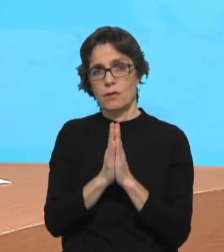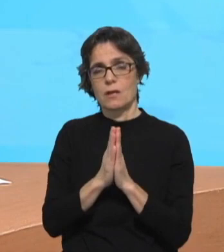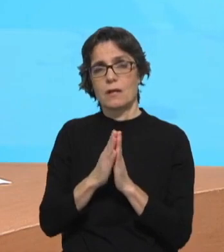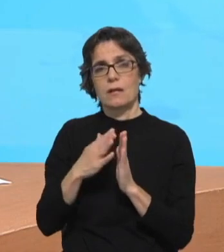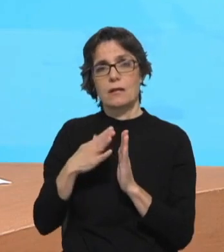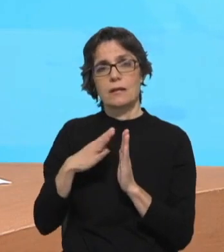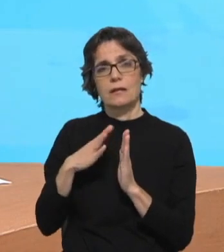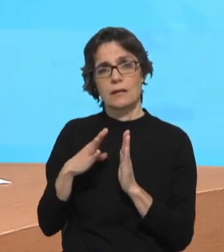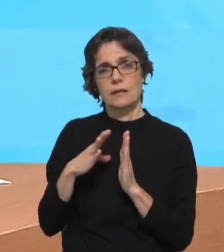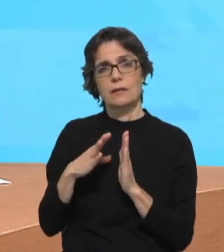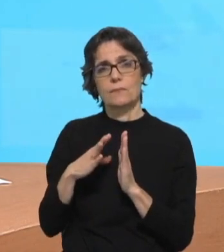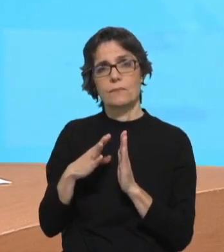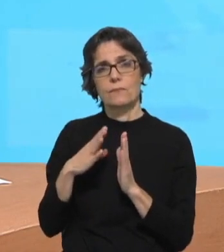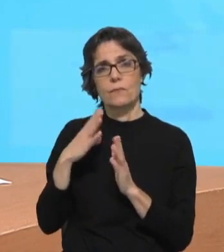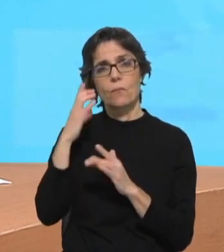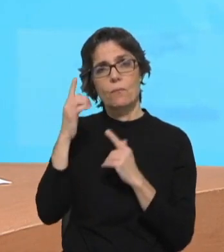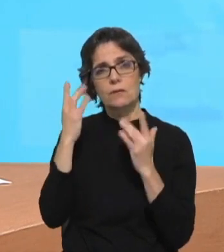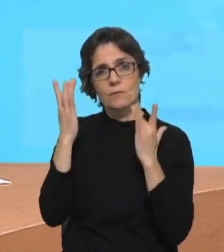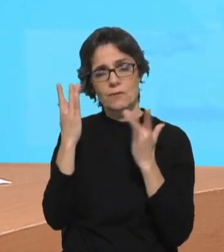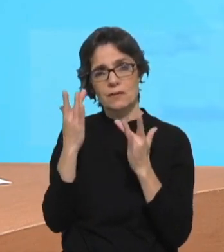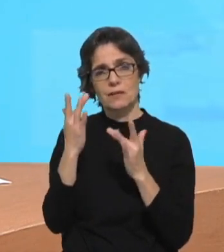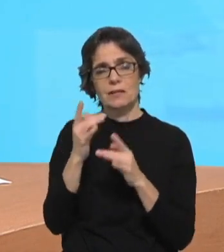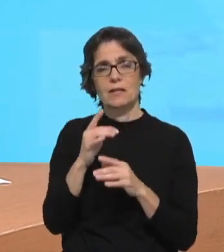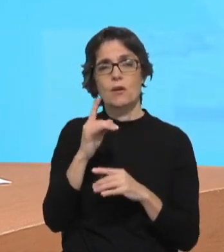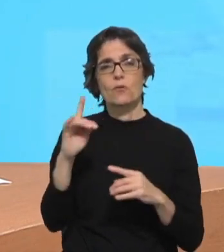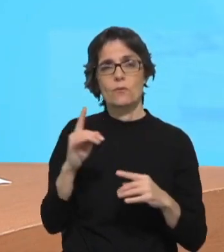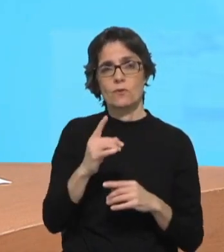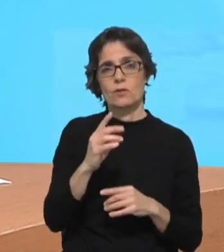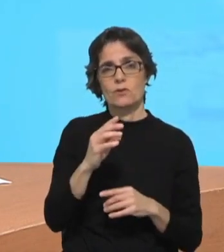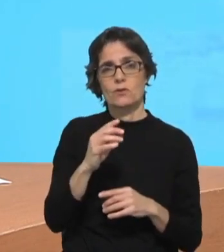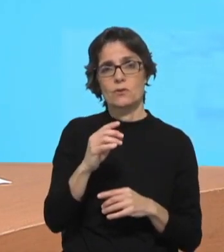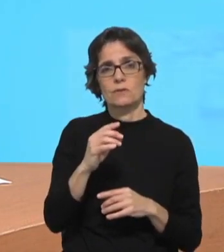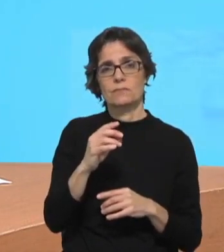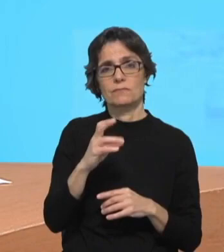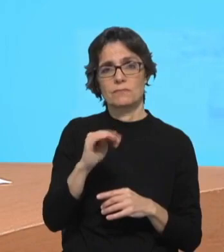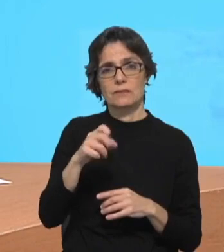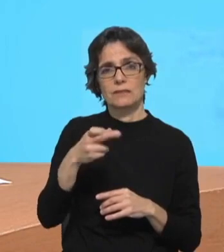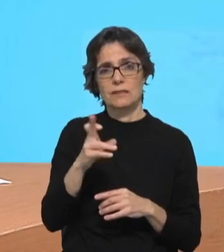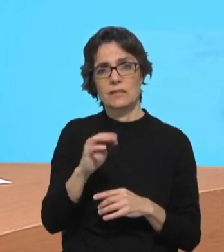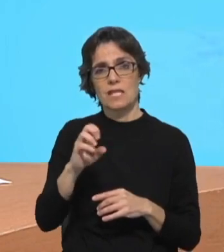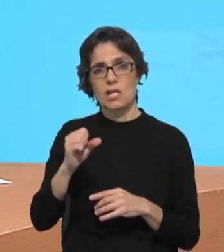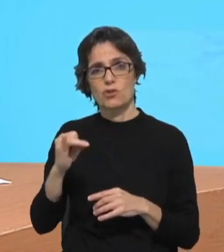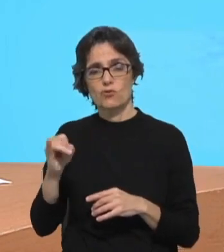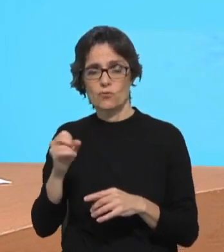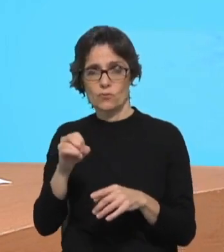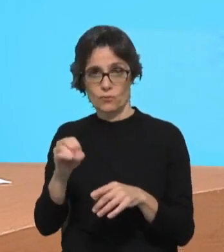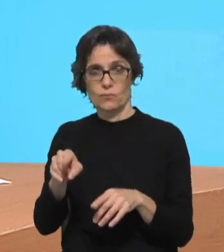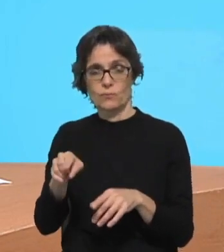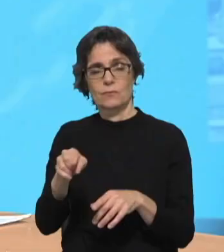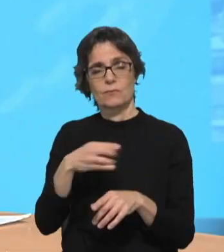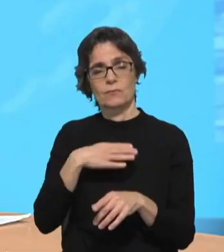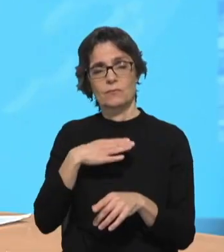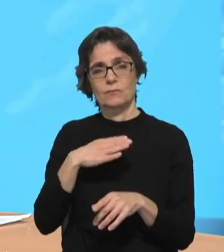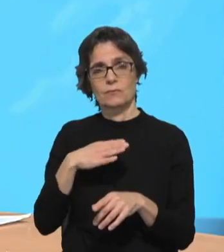que muito em breve irá fazer 90 anos e que nos deixa um legado muito importante sobre uma reflexão humanística